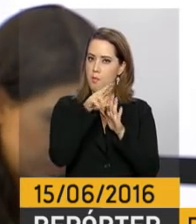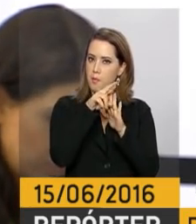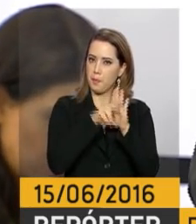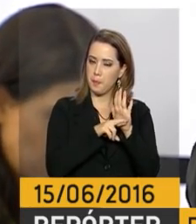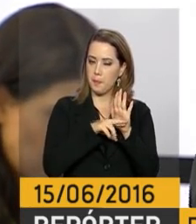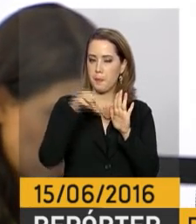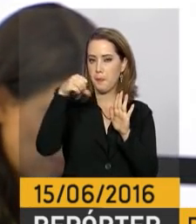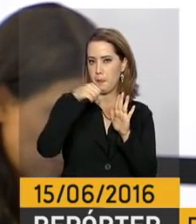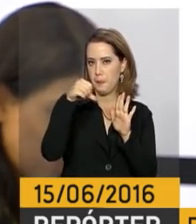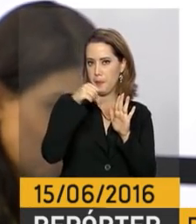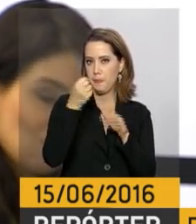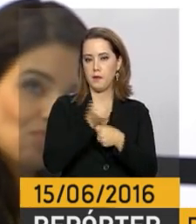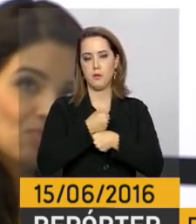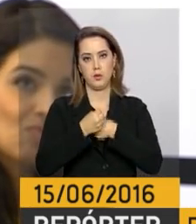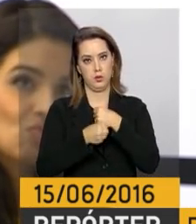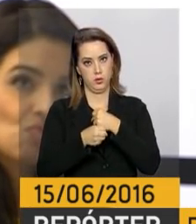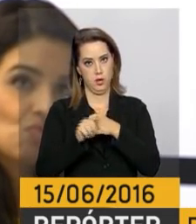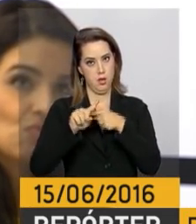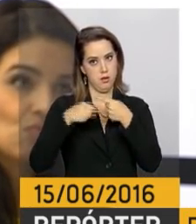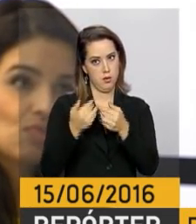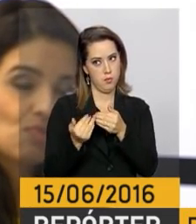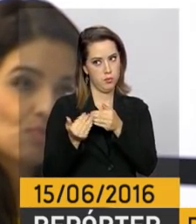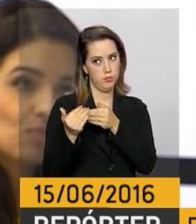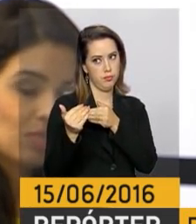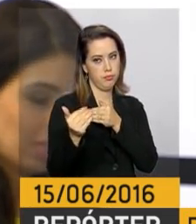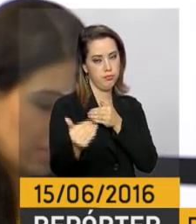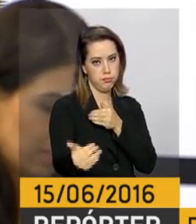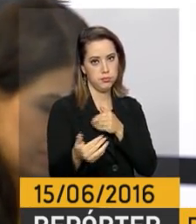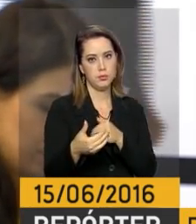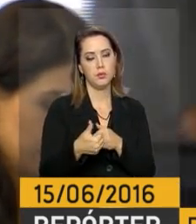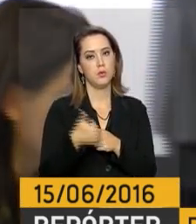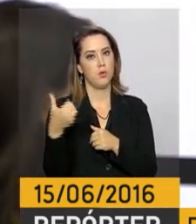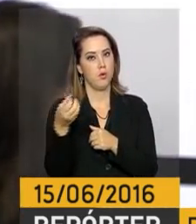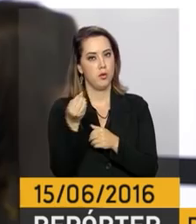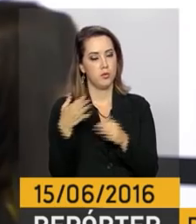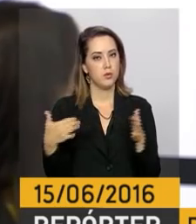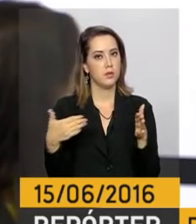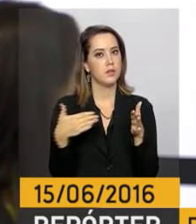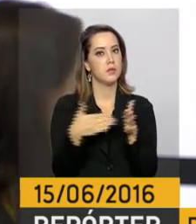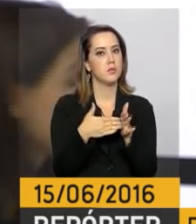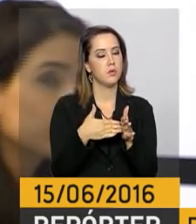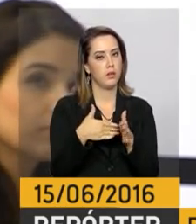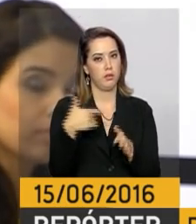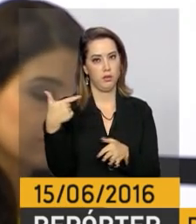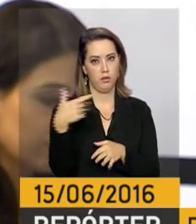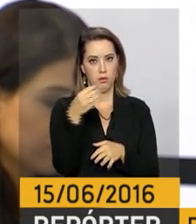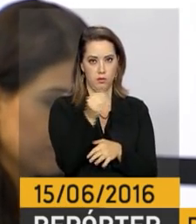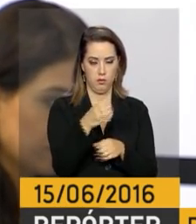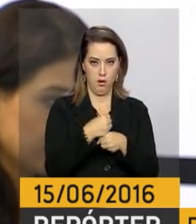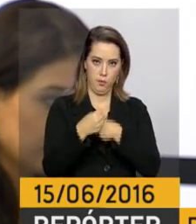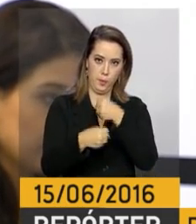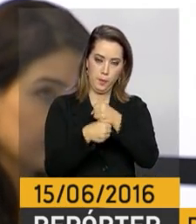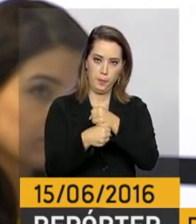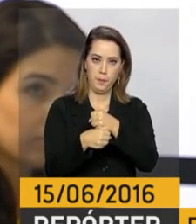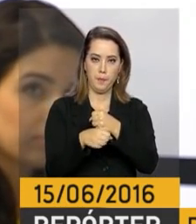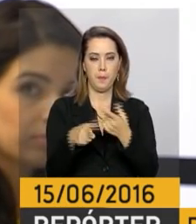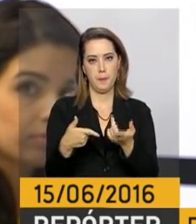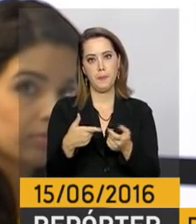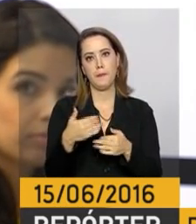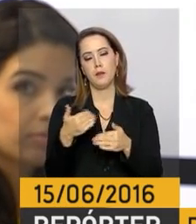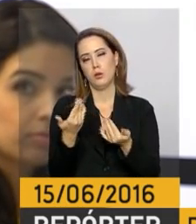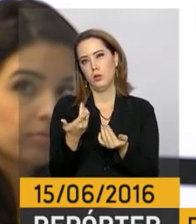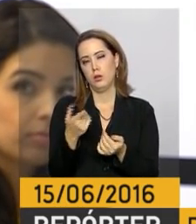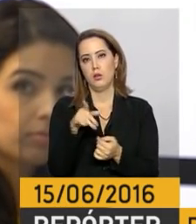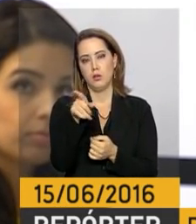10º até o 20º. E pelo que o senhor falou, na verdade são 10 e 10. 10 anos com uma regra e 10 anos com outra.